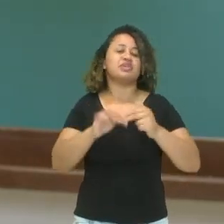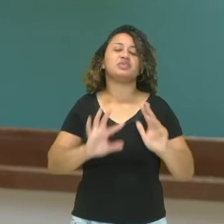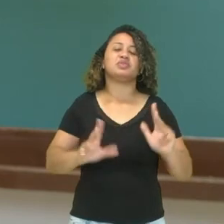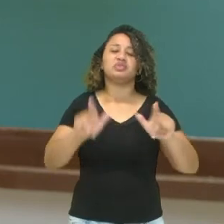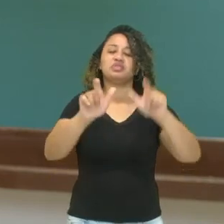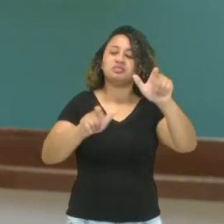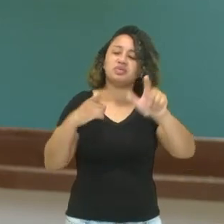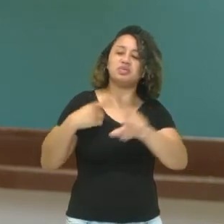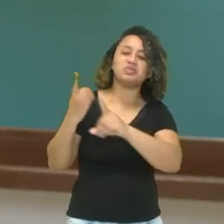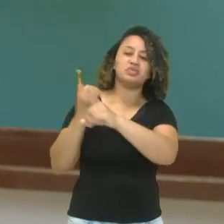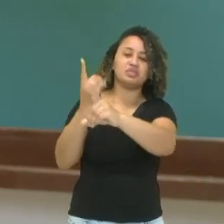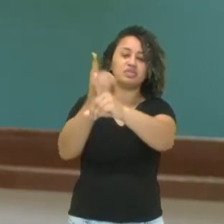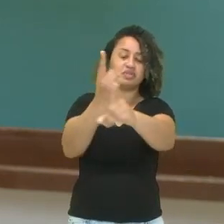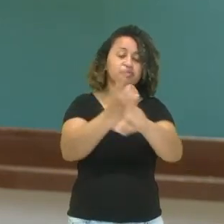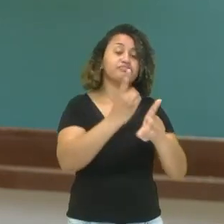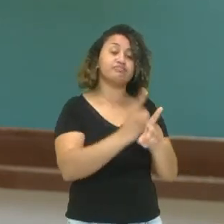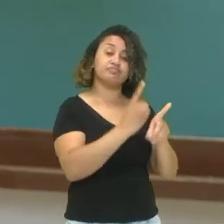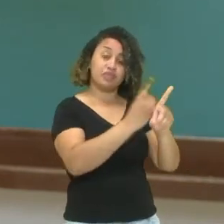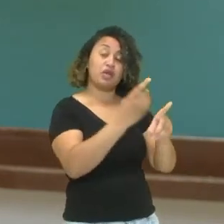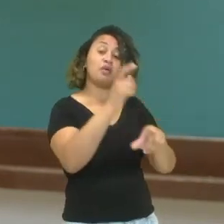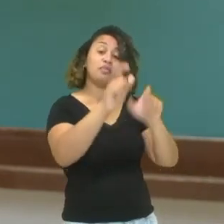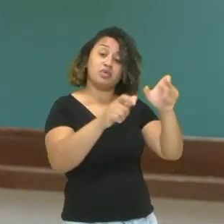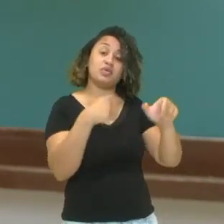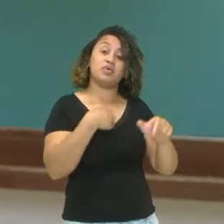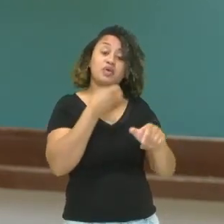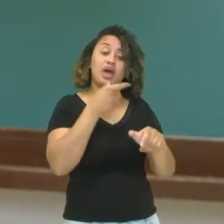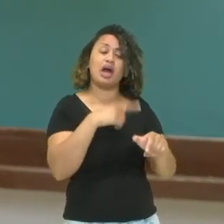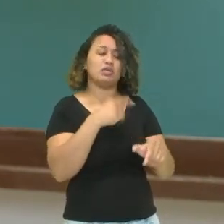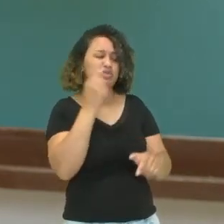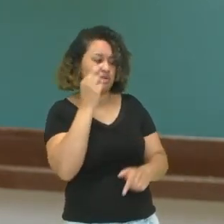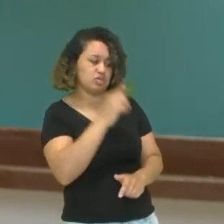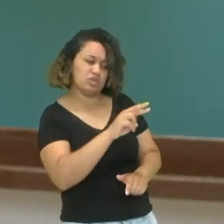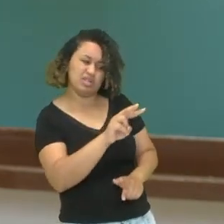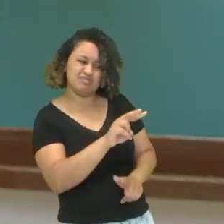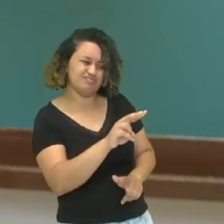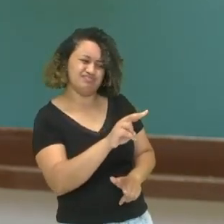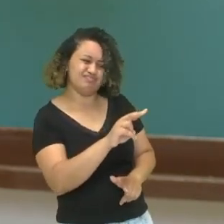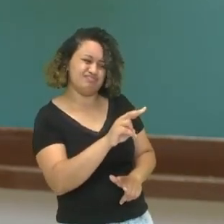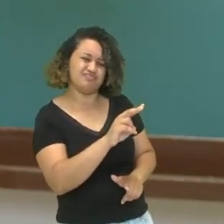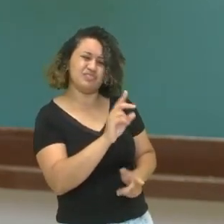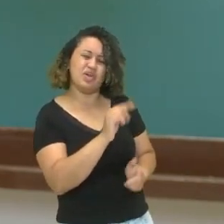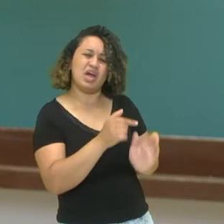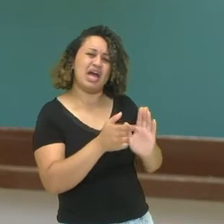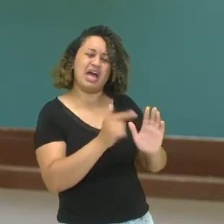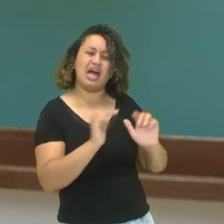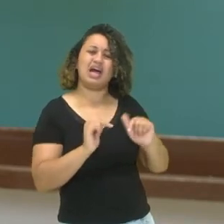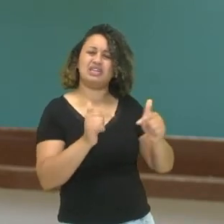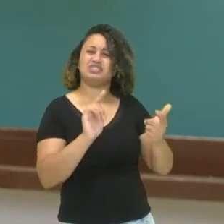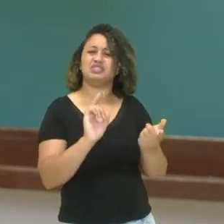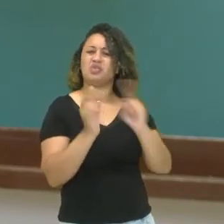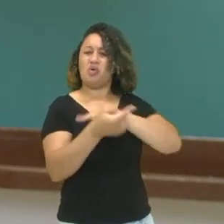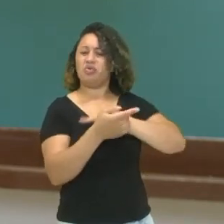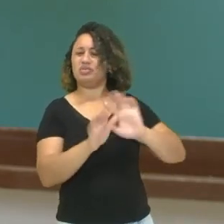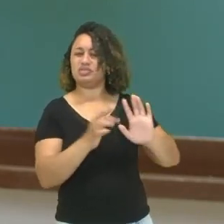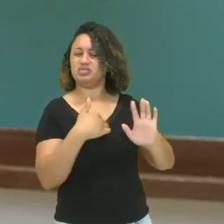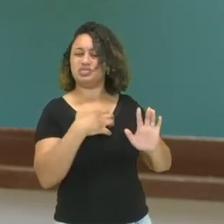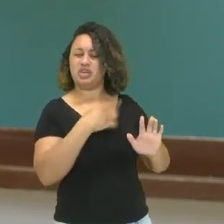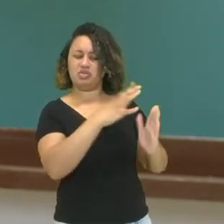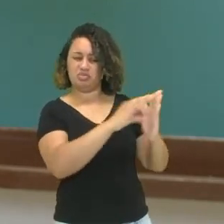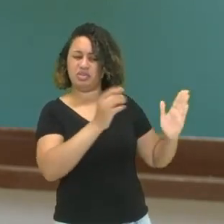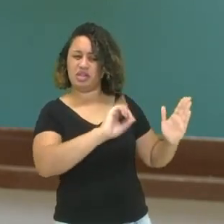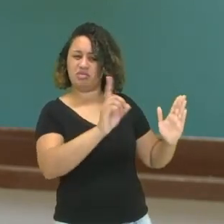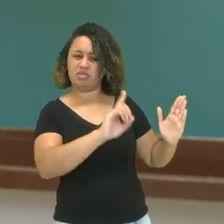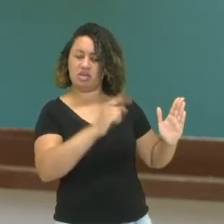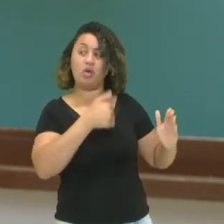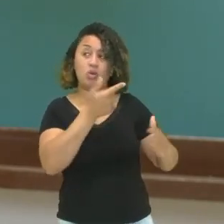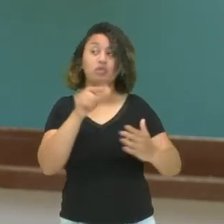são seres iluminados. Uns, a gente tem que agir o contrário deles. Quando usam a religião para falar de ódio, de armas, de violência, seja